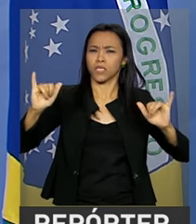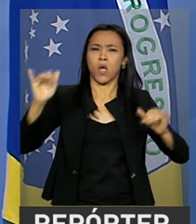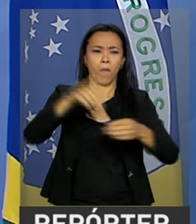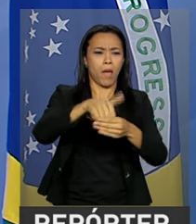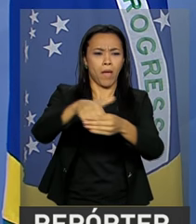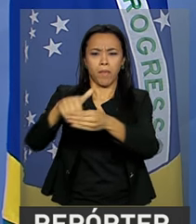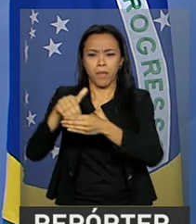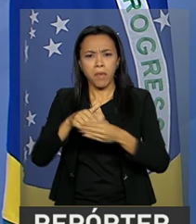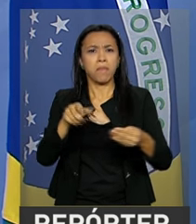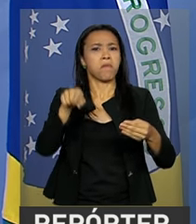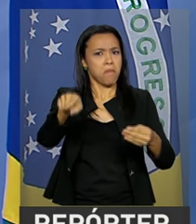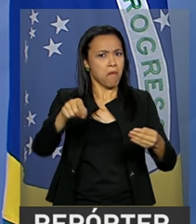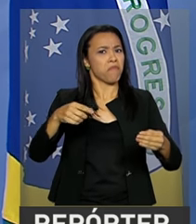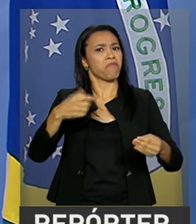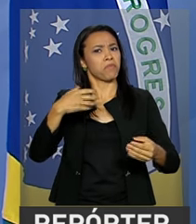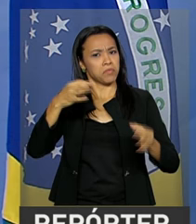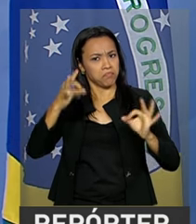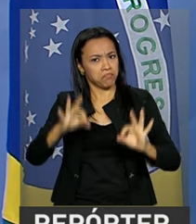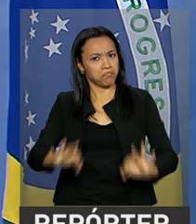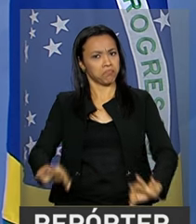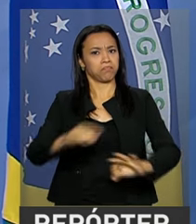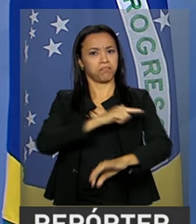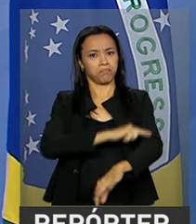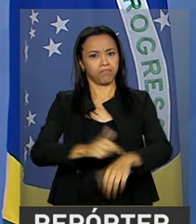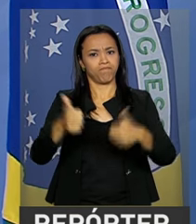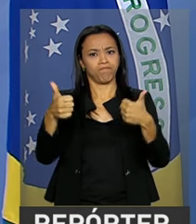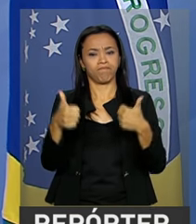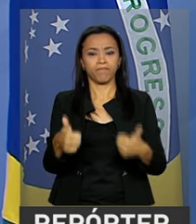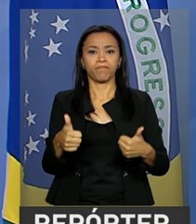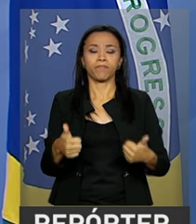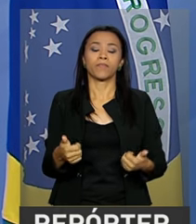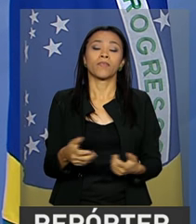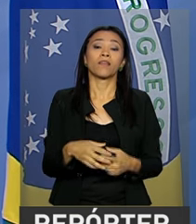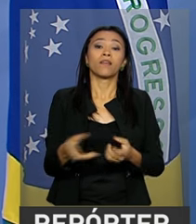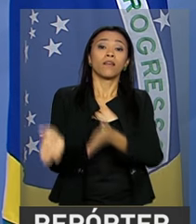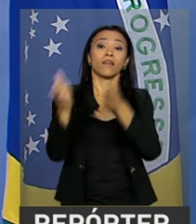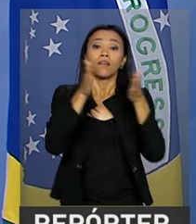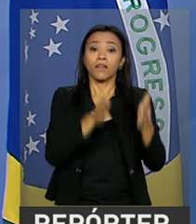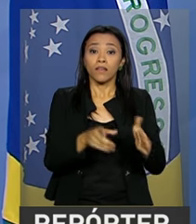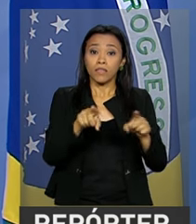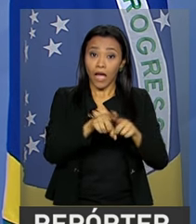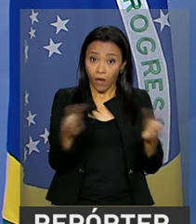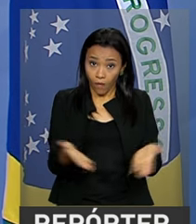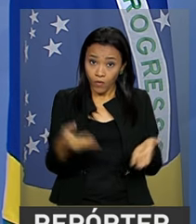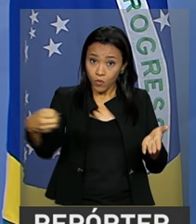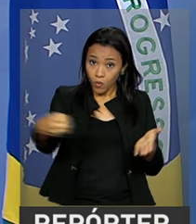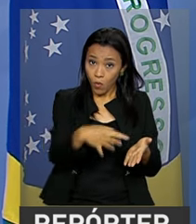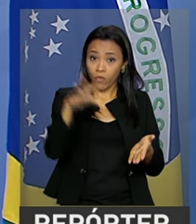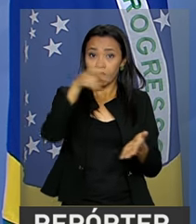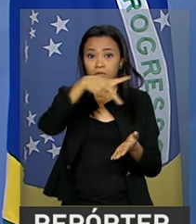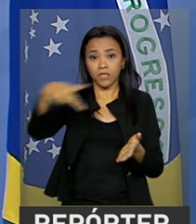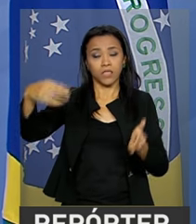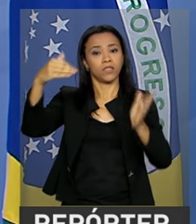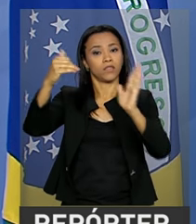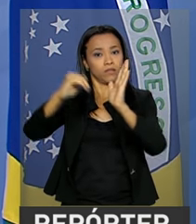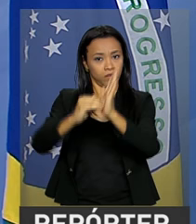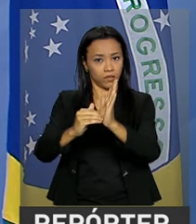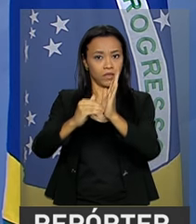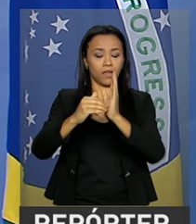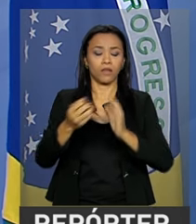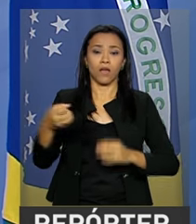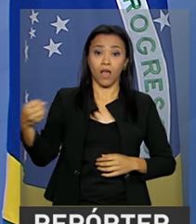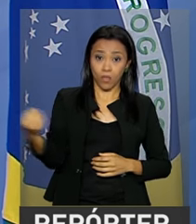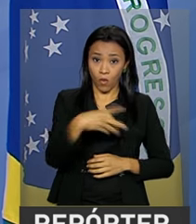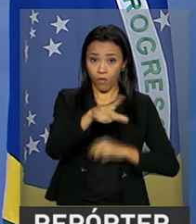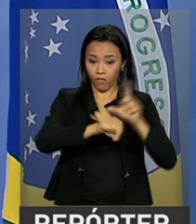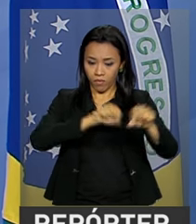elegância e com espírito público. Em parceria com o Senado, seu novo presidente, a mesa